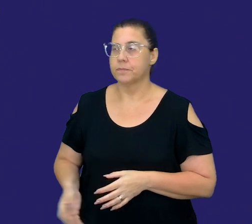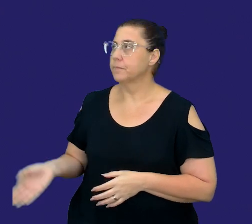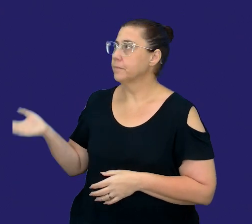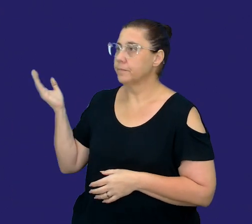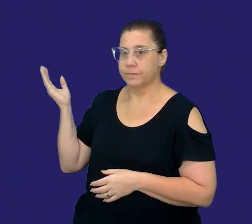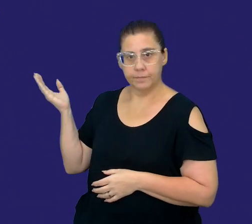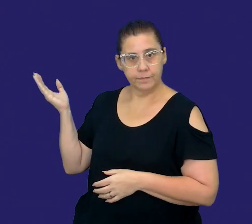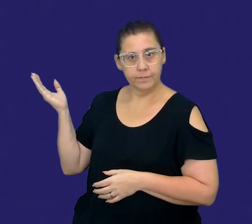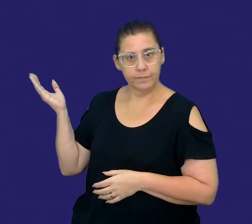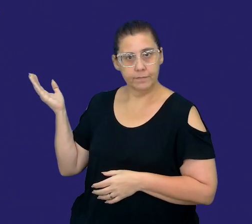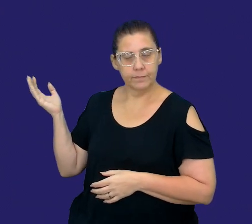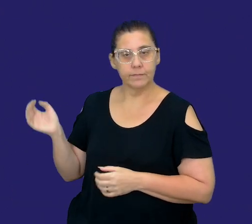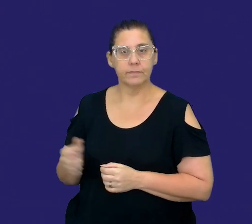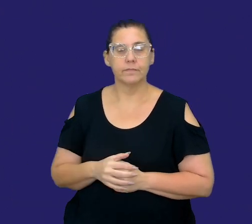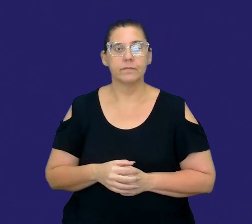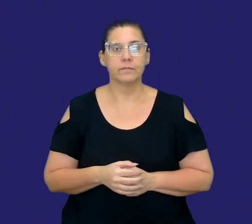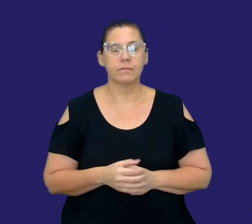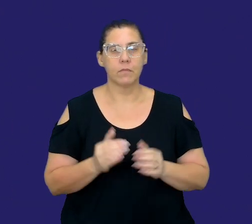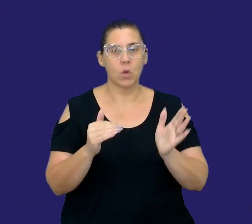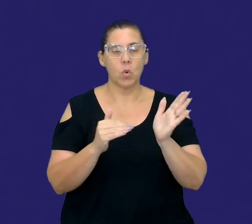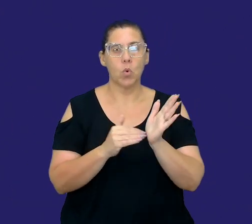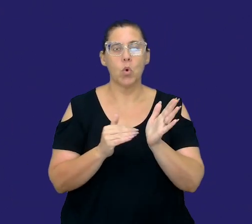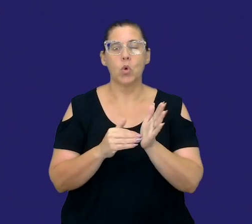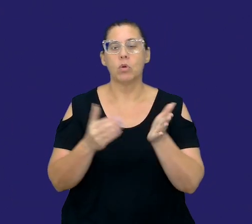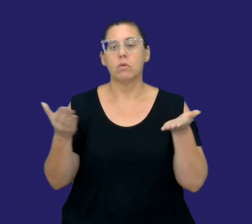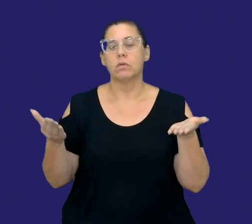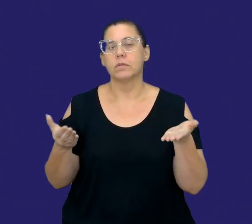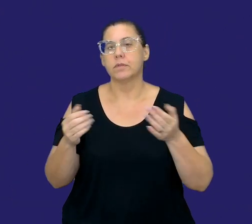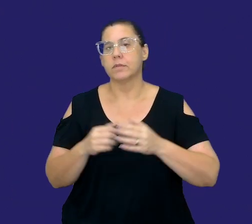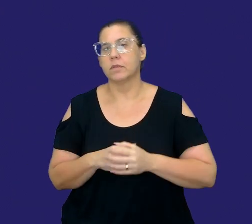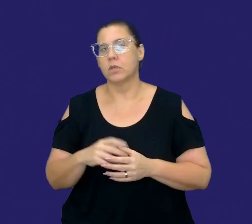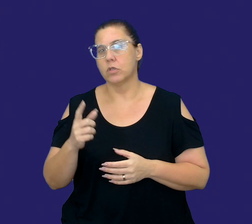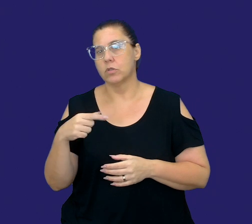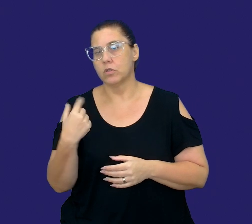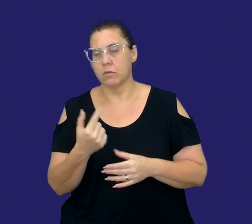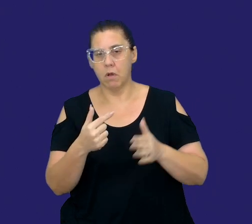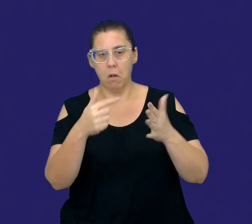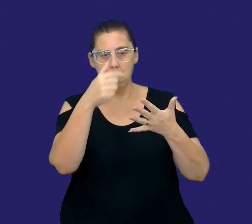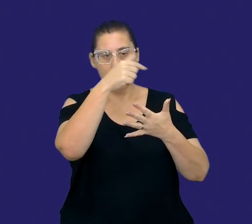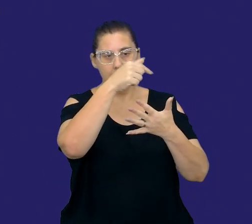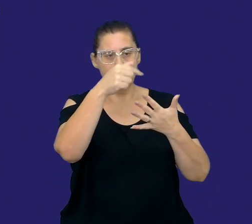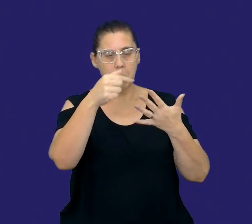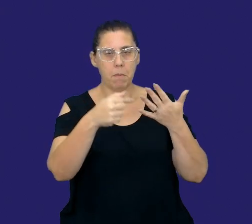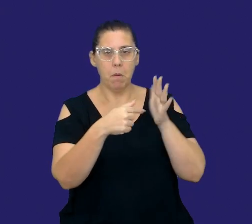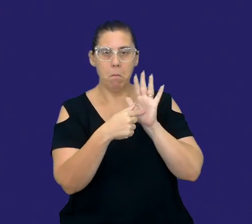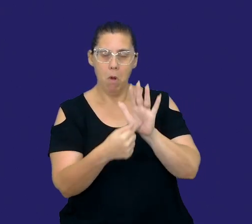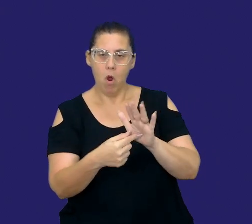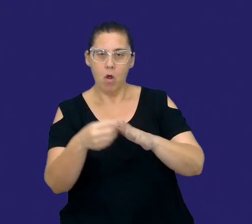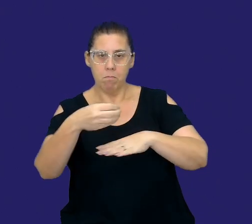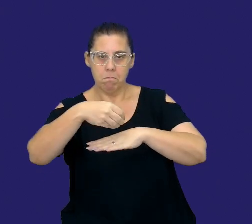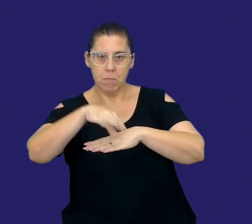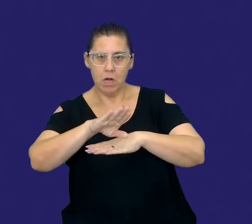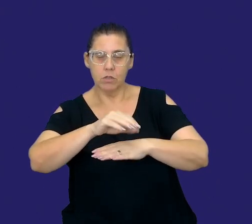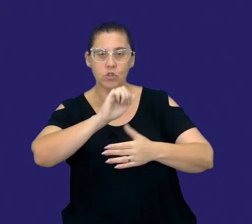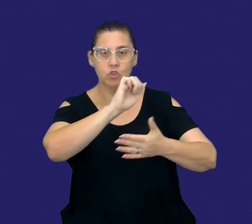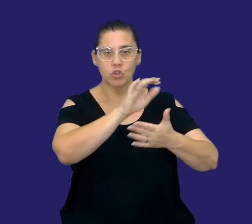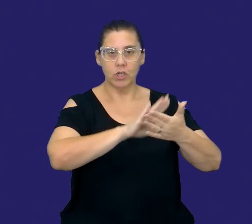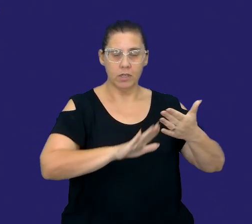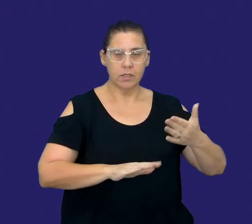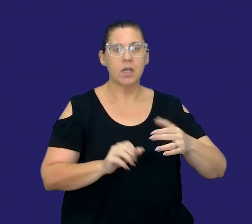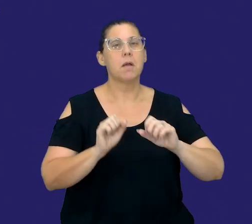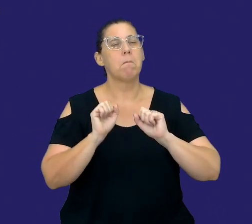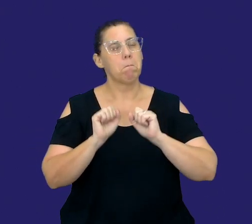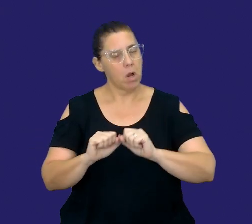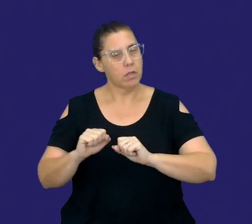E, nesse último momento, nós iremos apontar algumas sugestões de atividades que podem